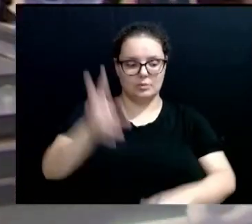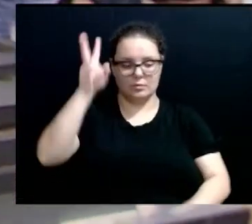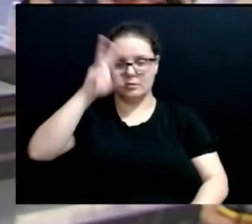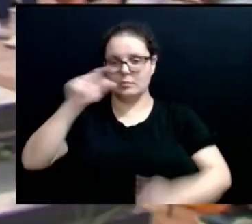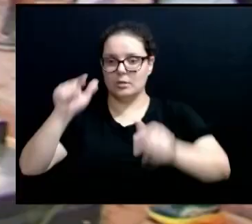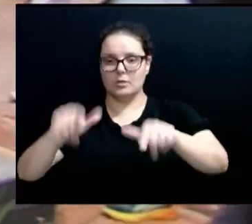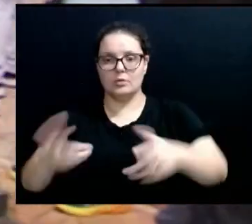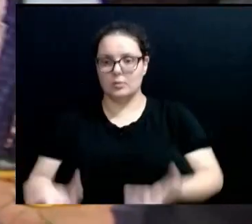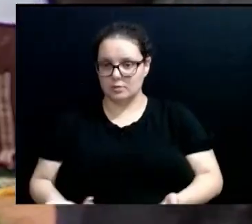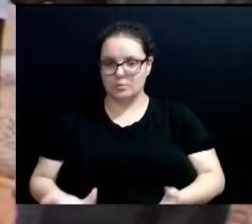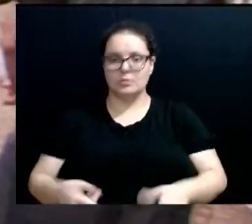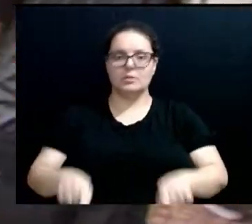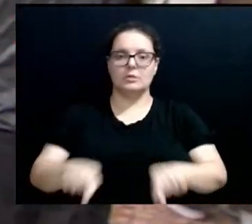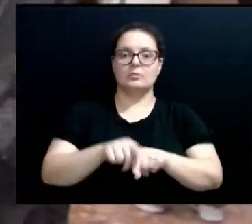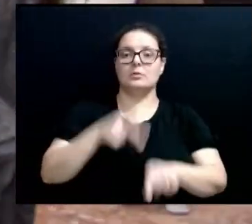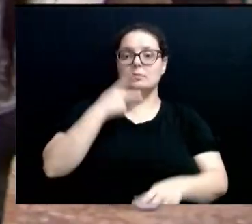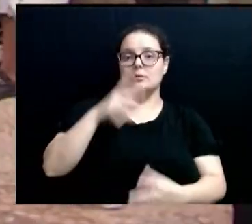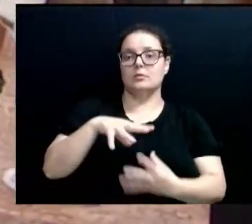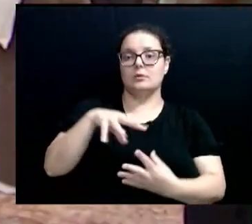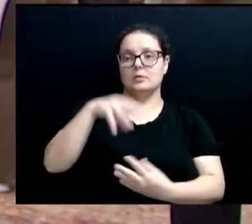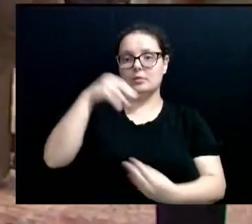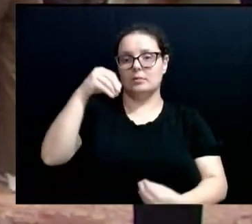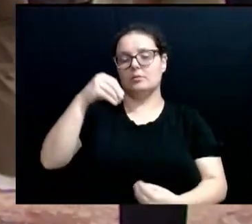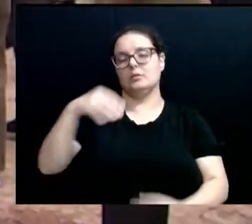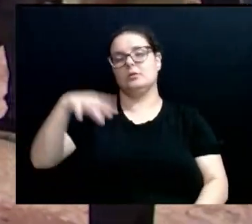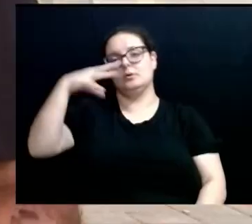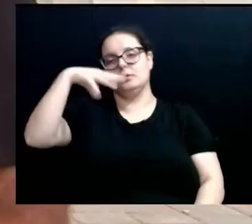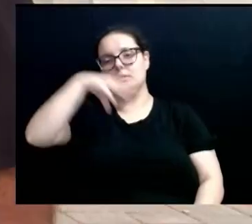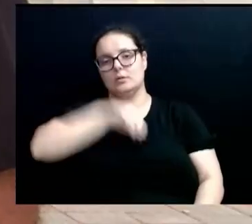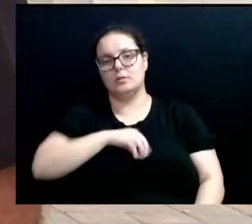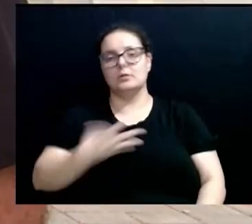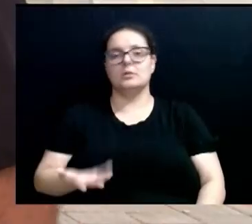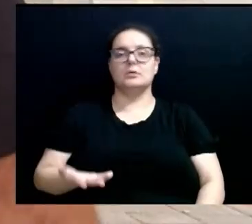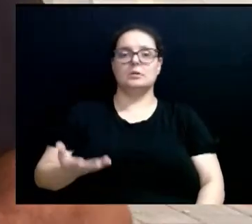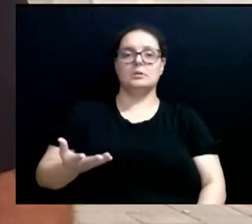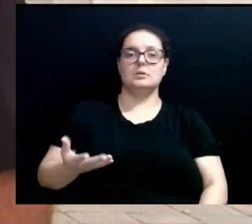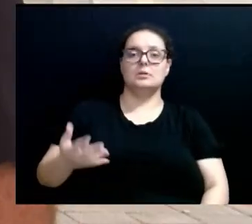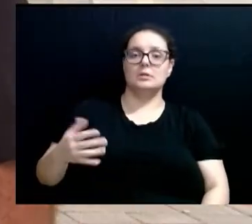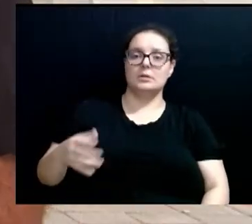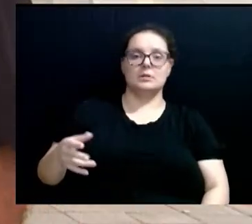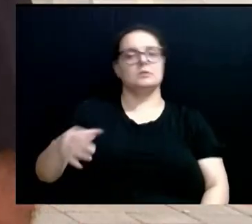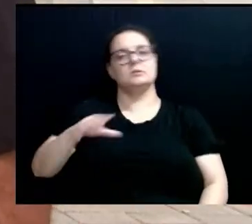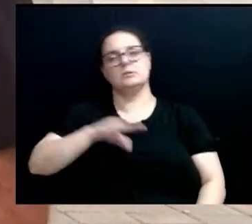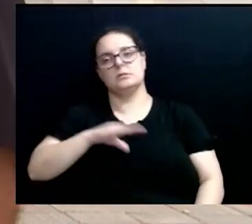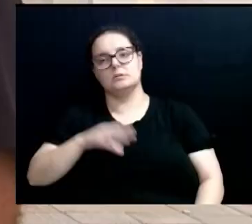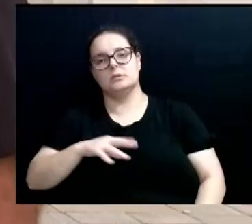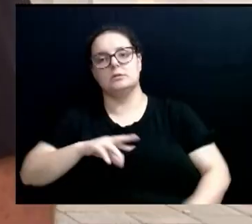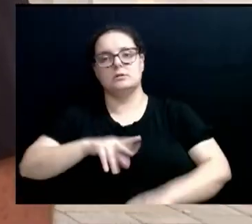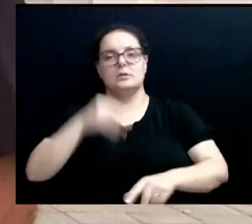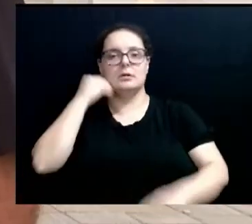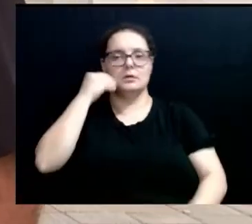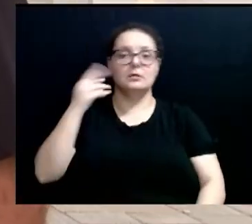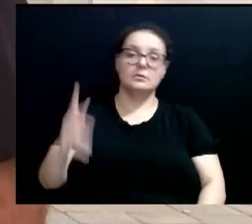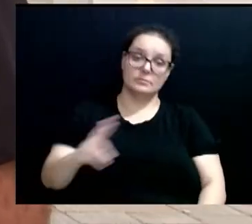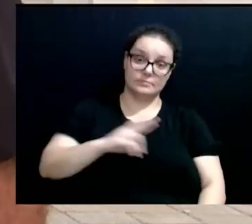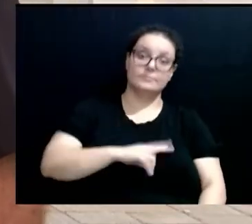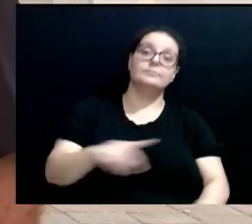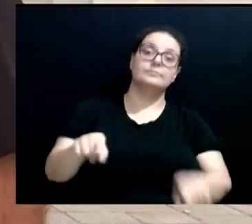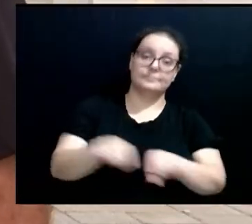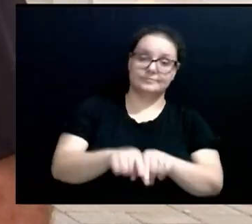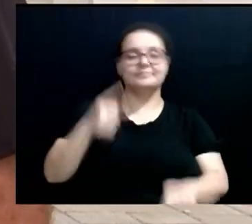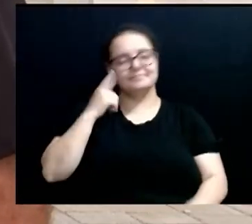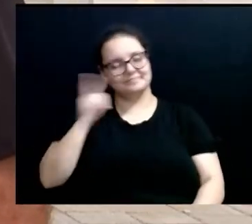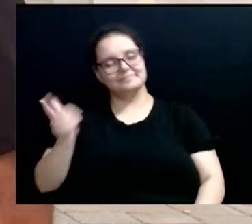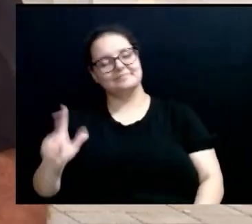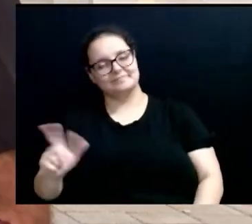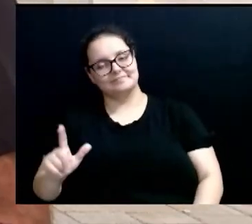a espiritualidade da cidade, a partir das experiências religiosas que existem aqui e, claro, também contar uma outra